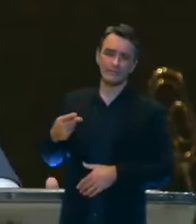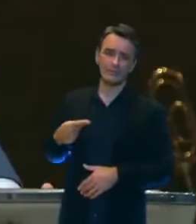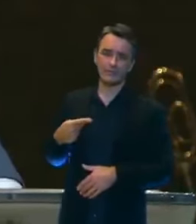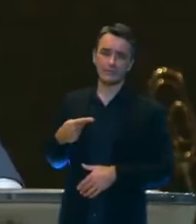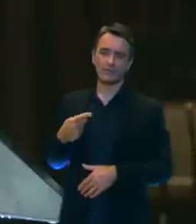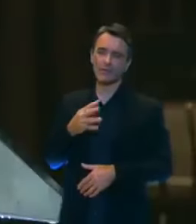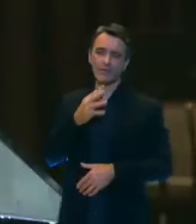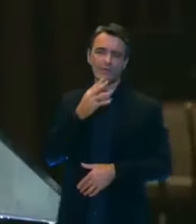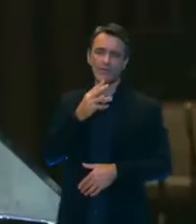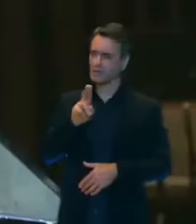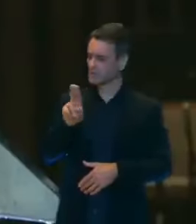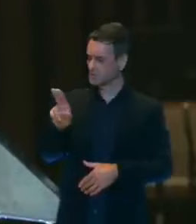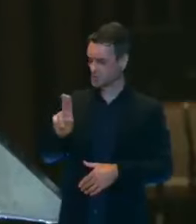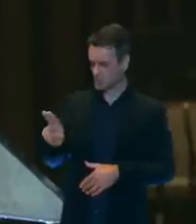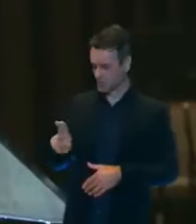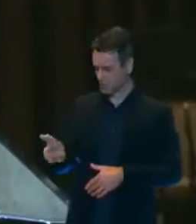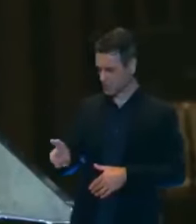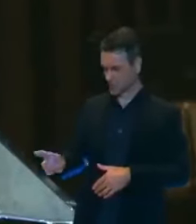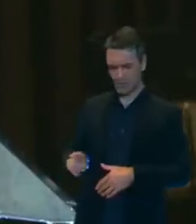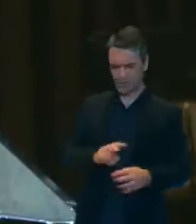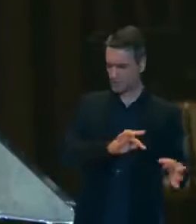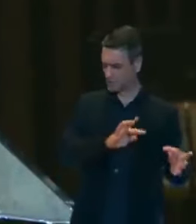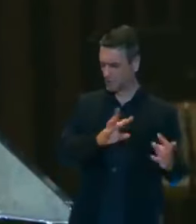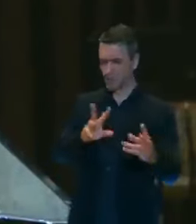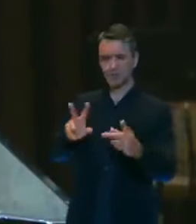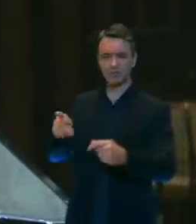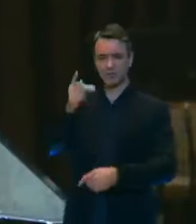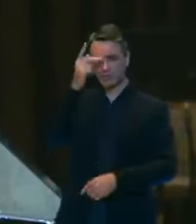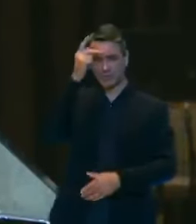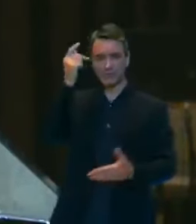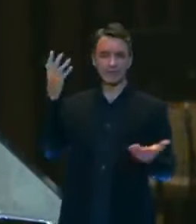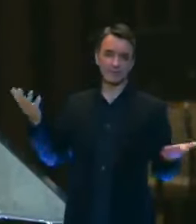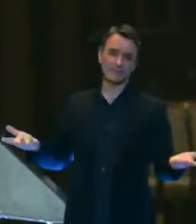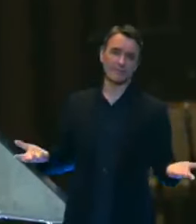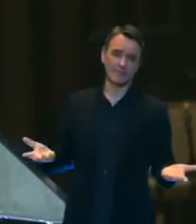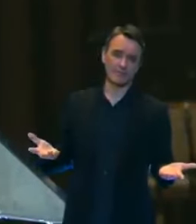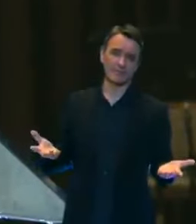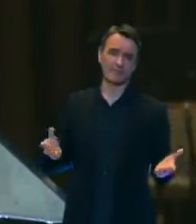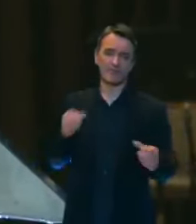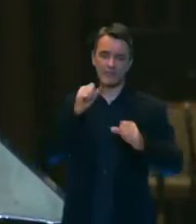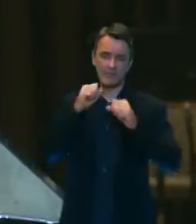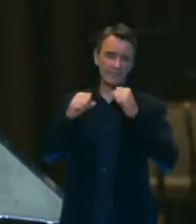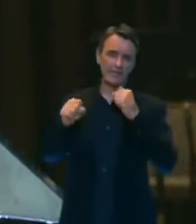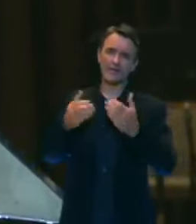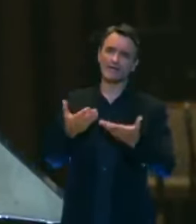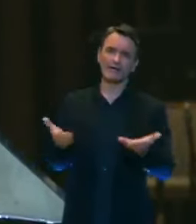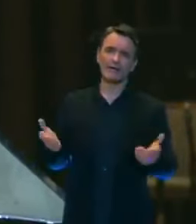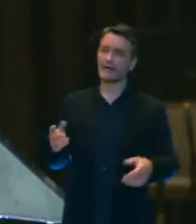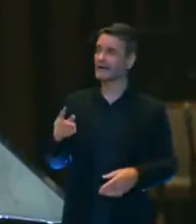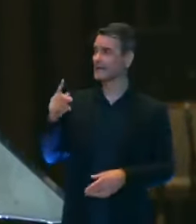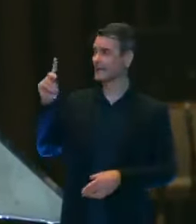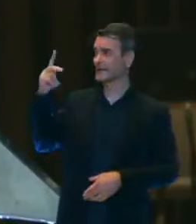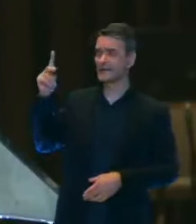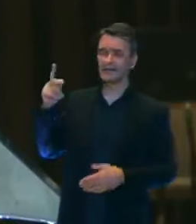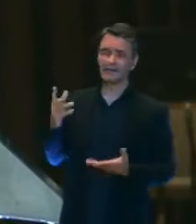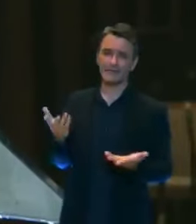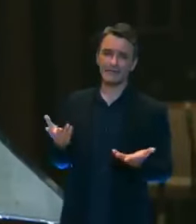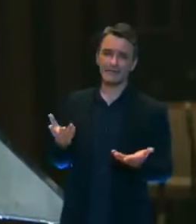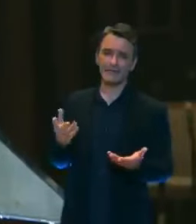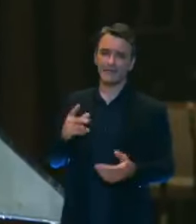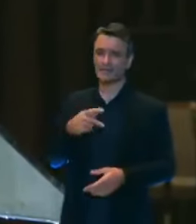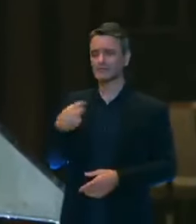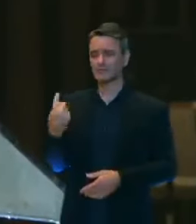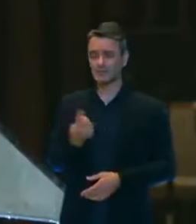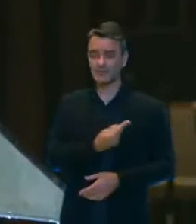No Salmo 23, o Senhor é meu pastor, nada me faltará. Deitar-me faz em verdes